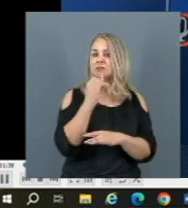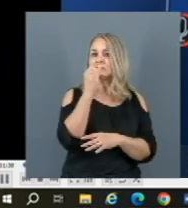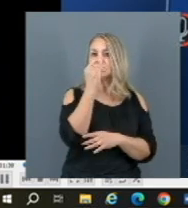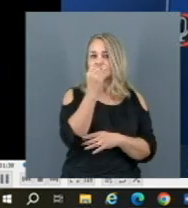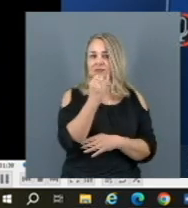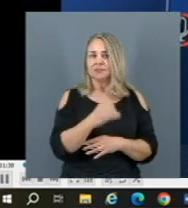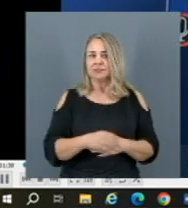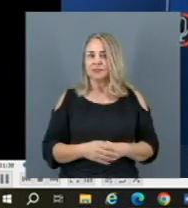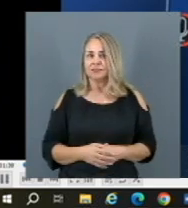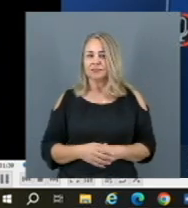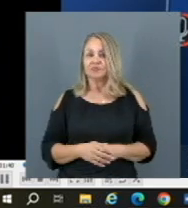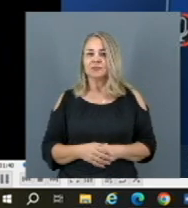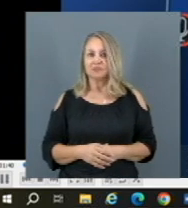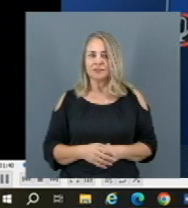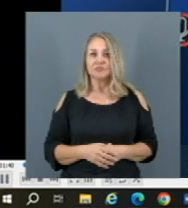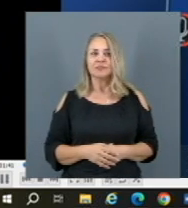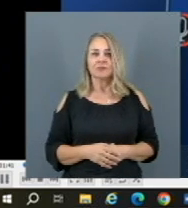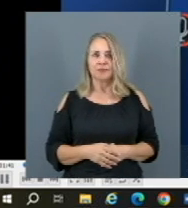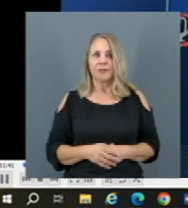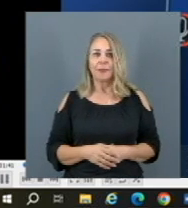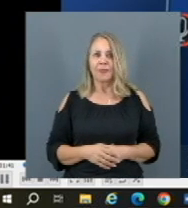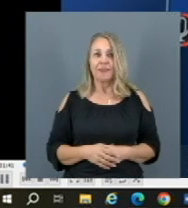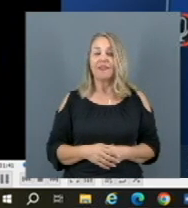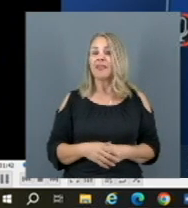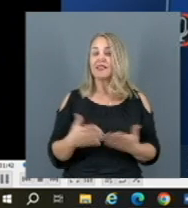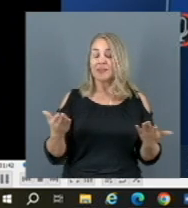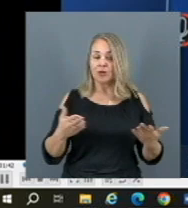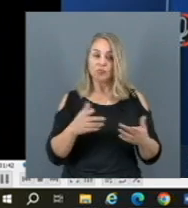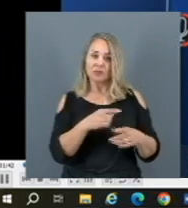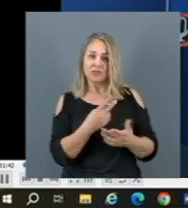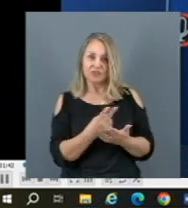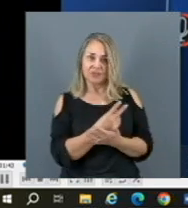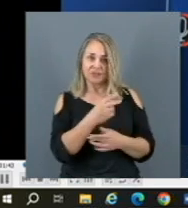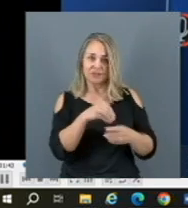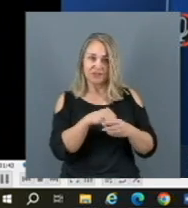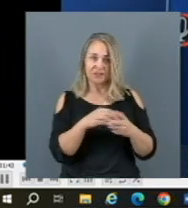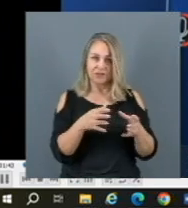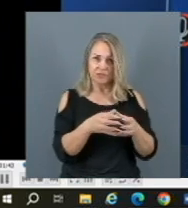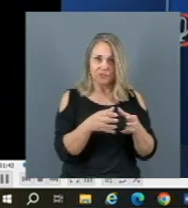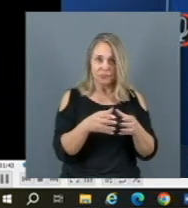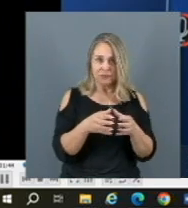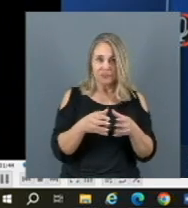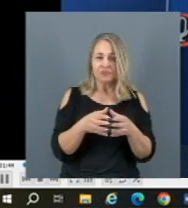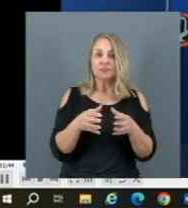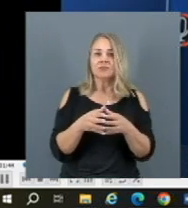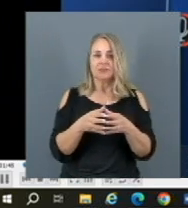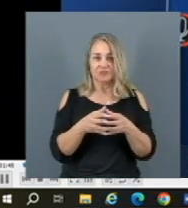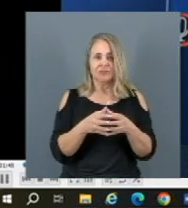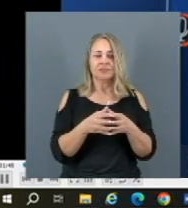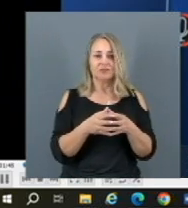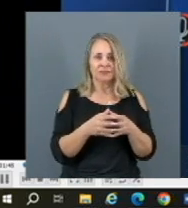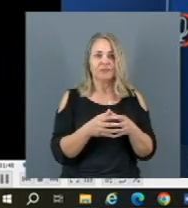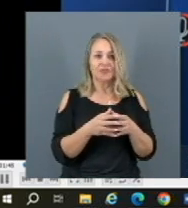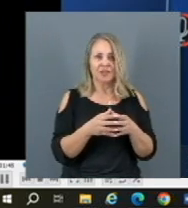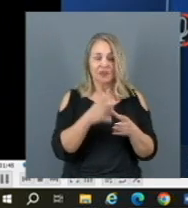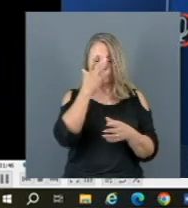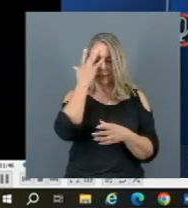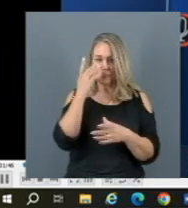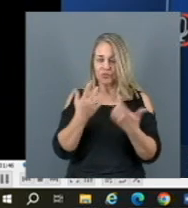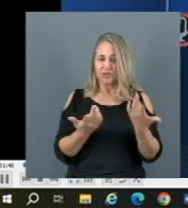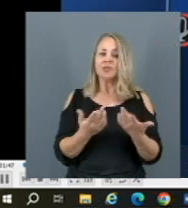Que quem está na linha de frente. Então, se os caras já começaram mexendo com quem está na linha de frente. Os caras já entrou falando